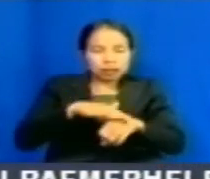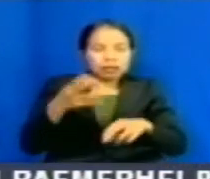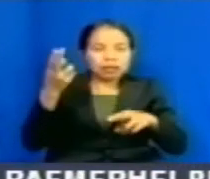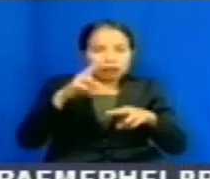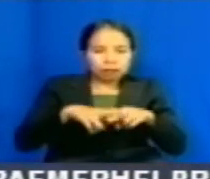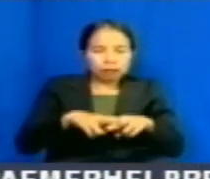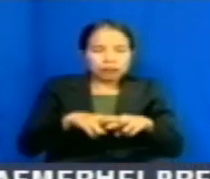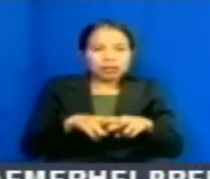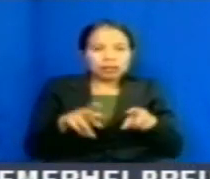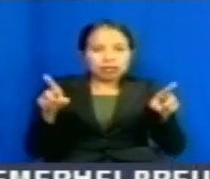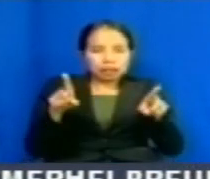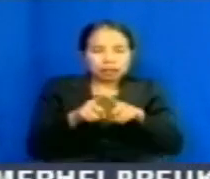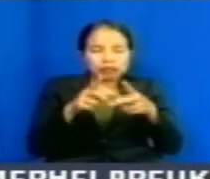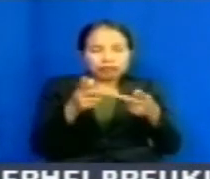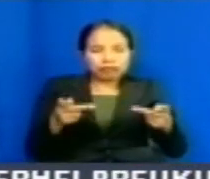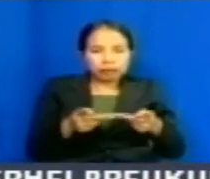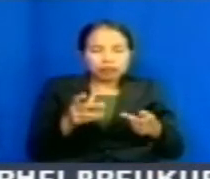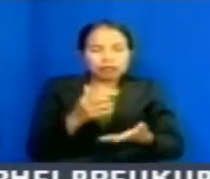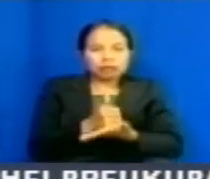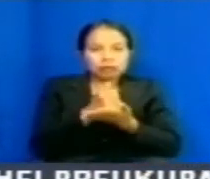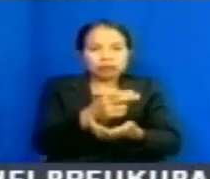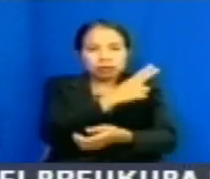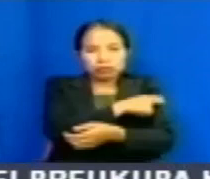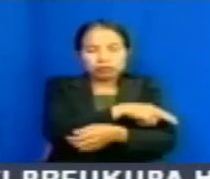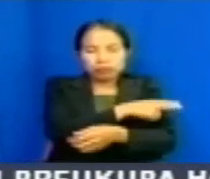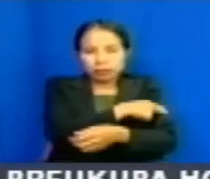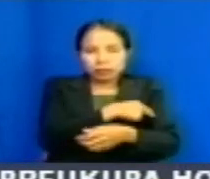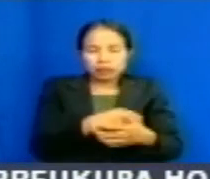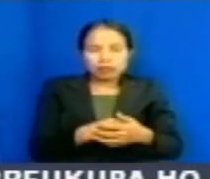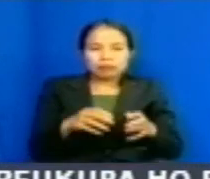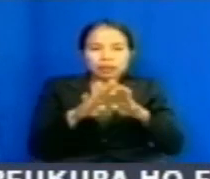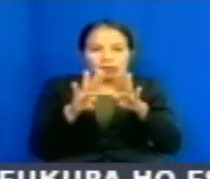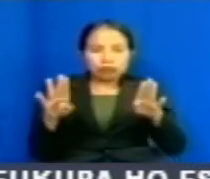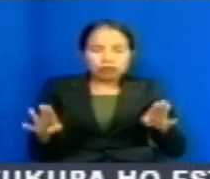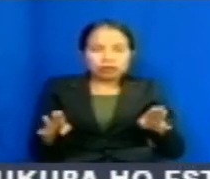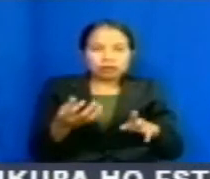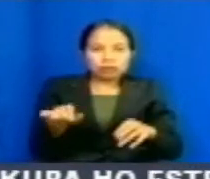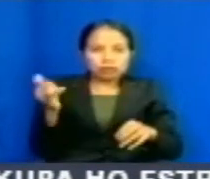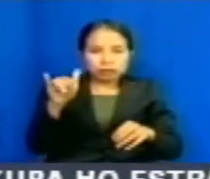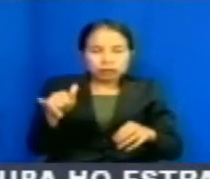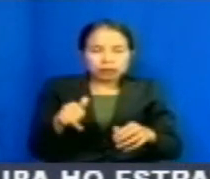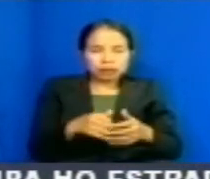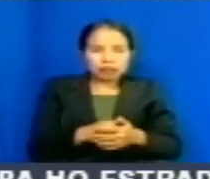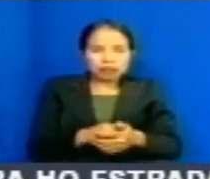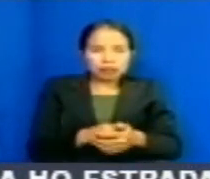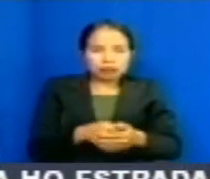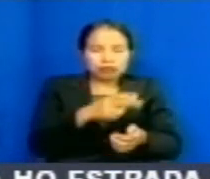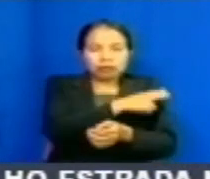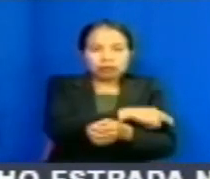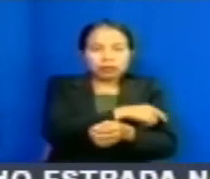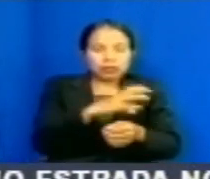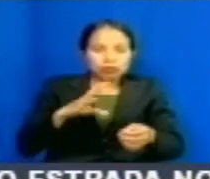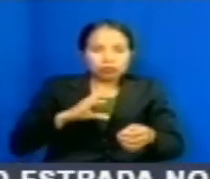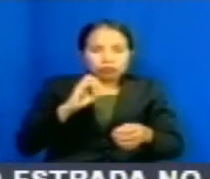nessa alternativa ida para a tua ajuda hospital e tabela reativa, o sisira centro de saúde com moro bele,